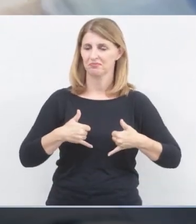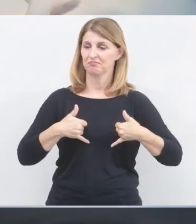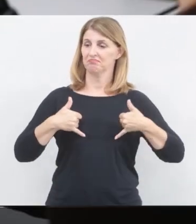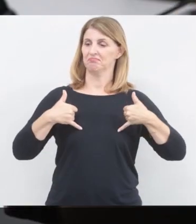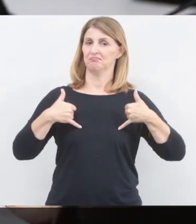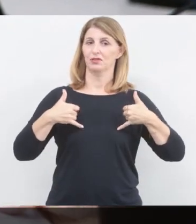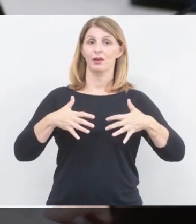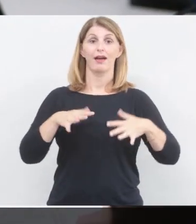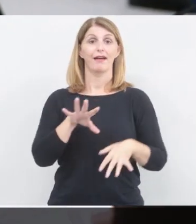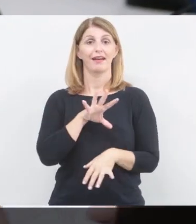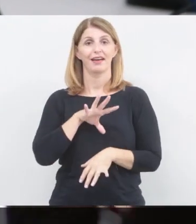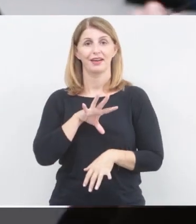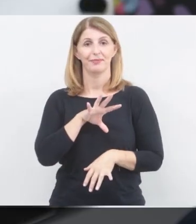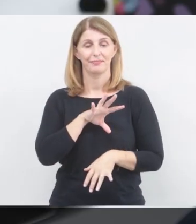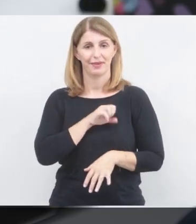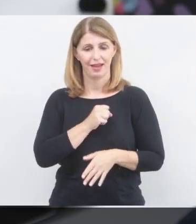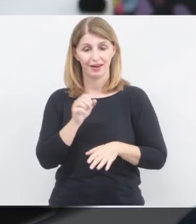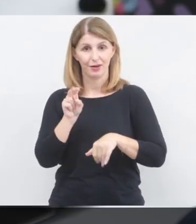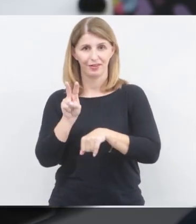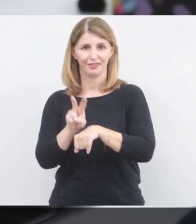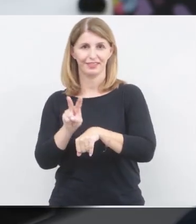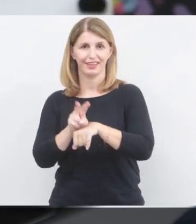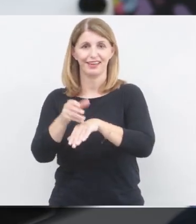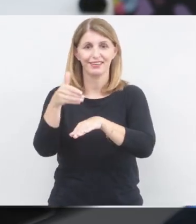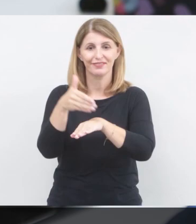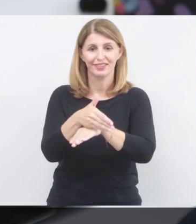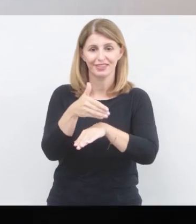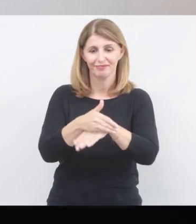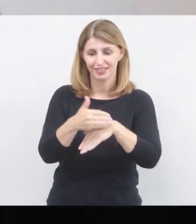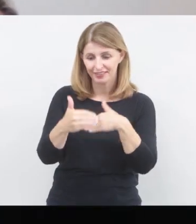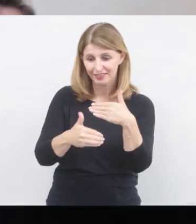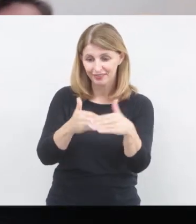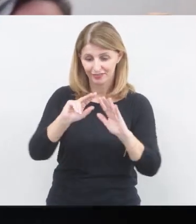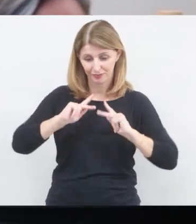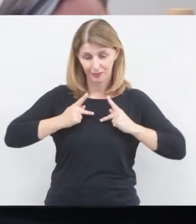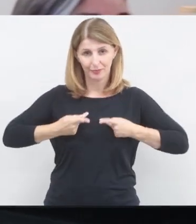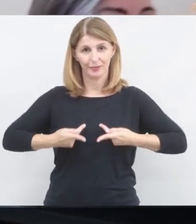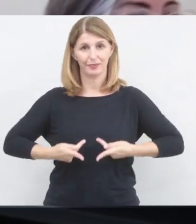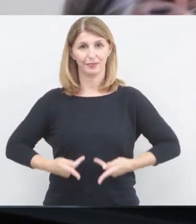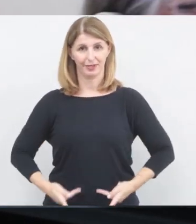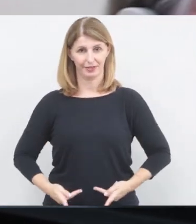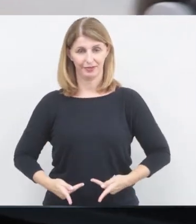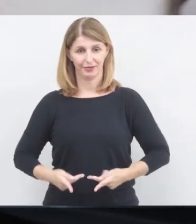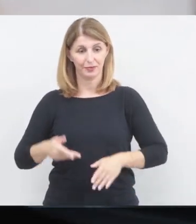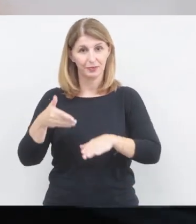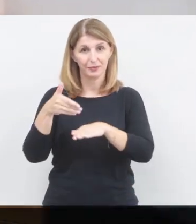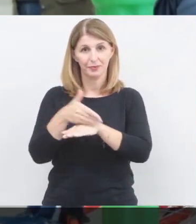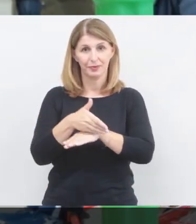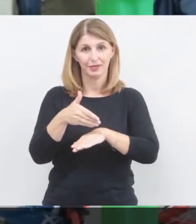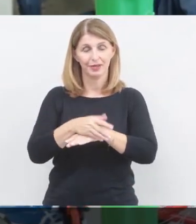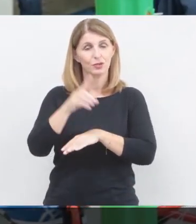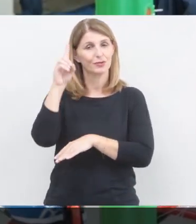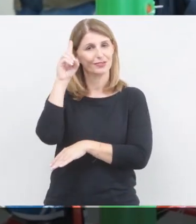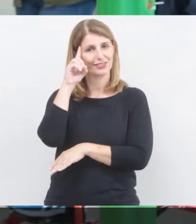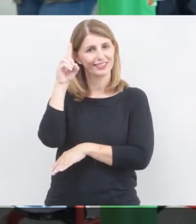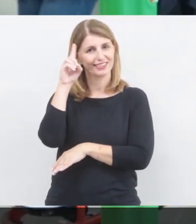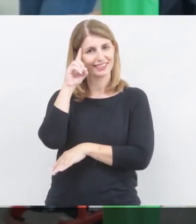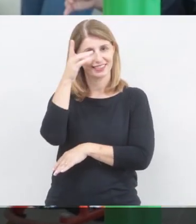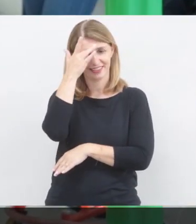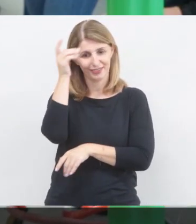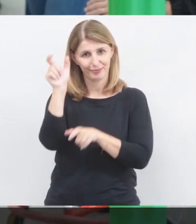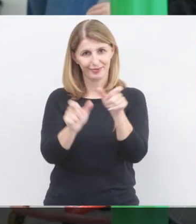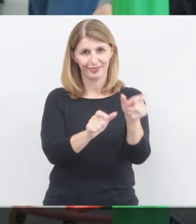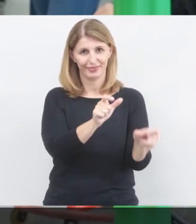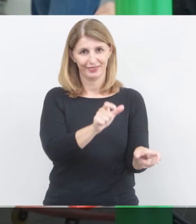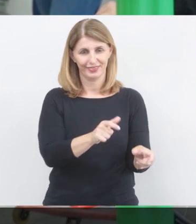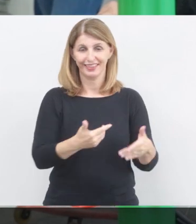frente, é ter orgulho, amar, cuidar, participar do desenvolvimento humano, participar do